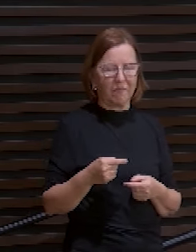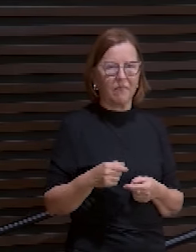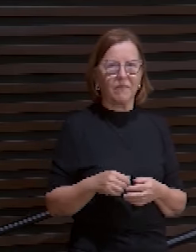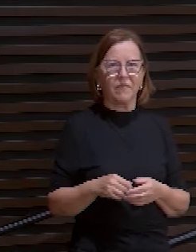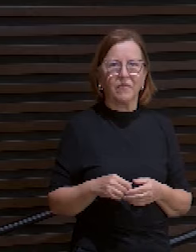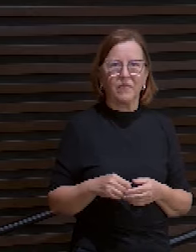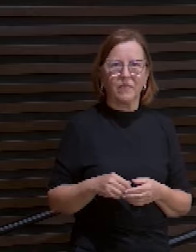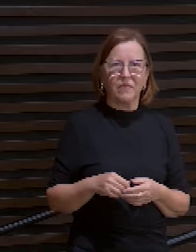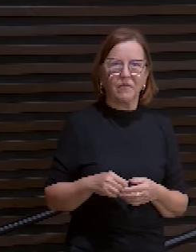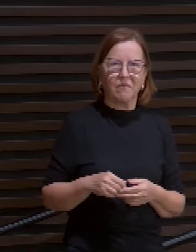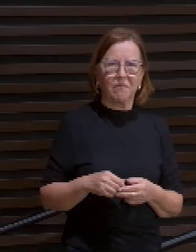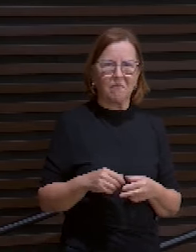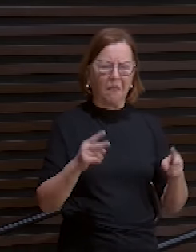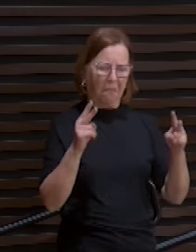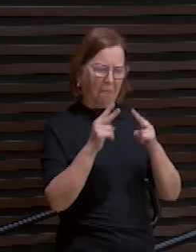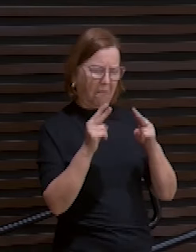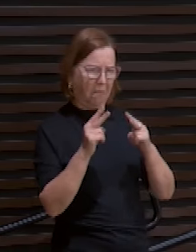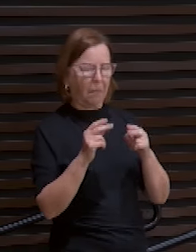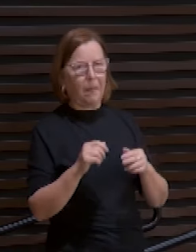e